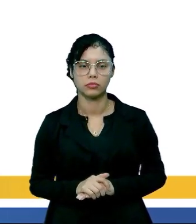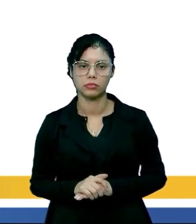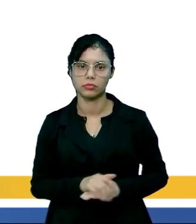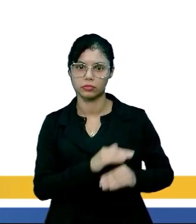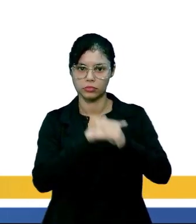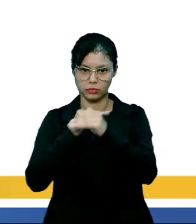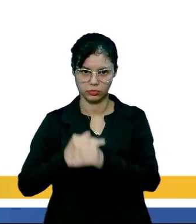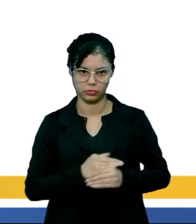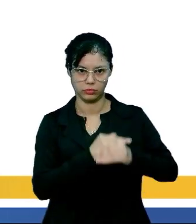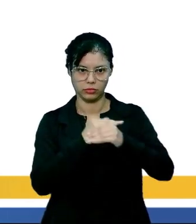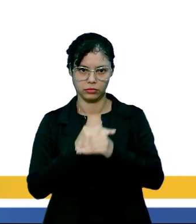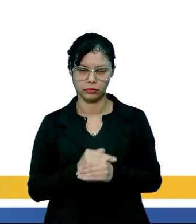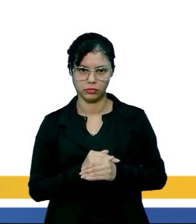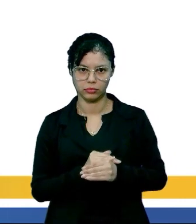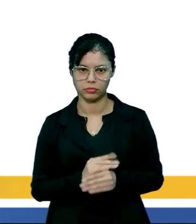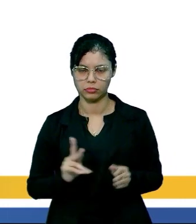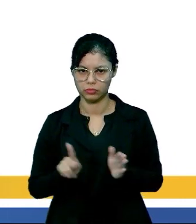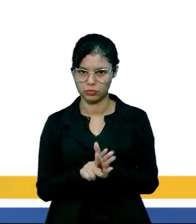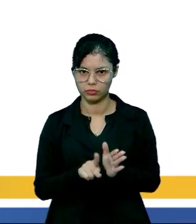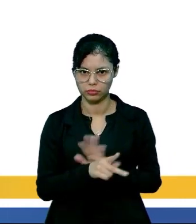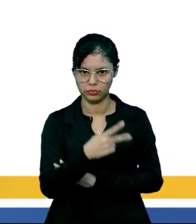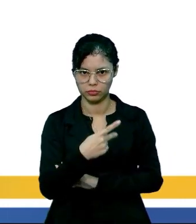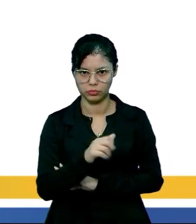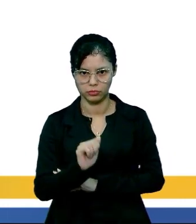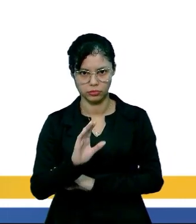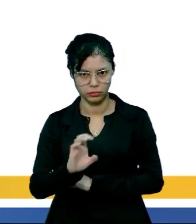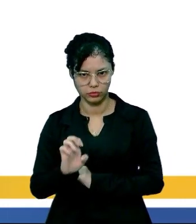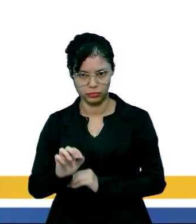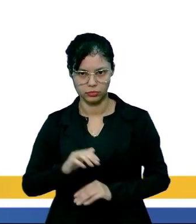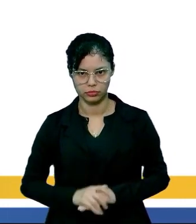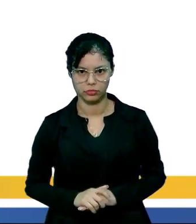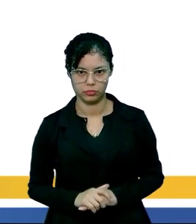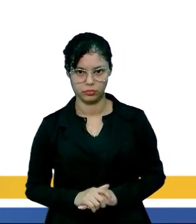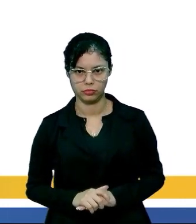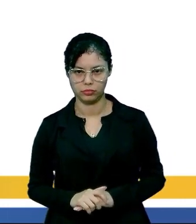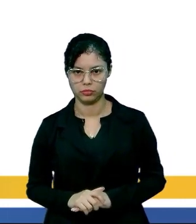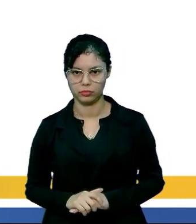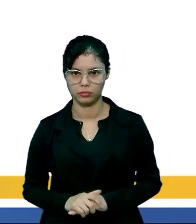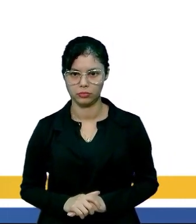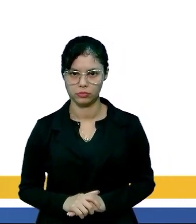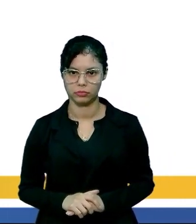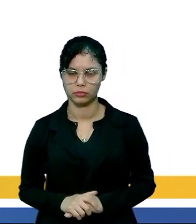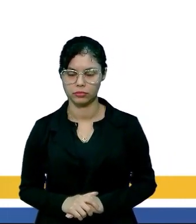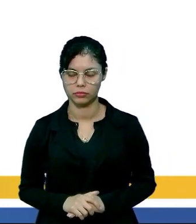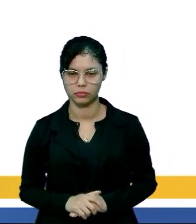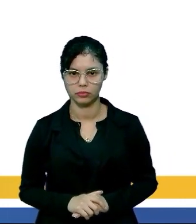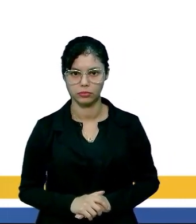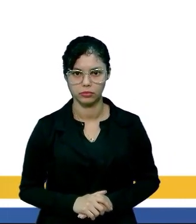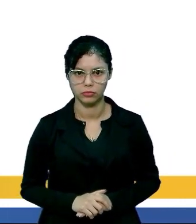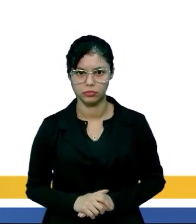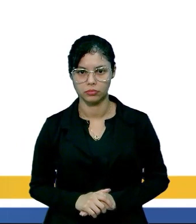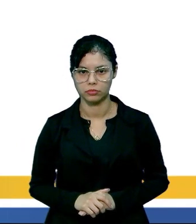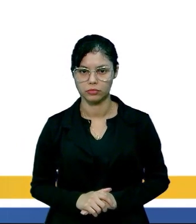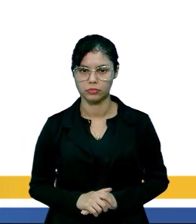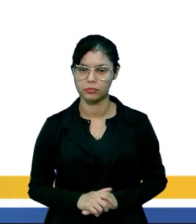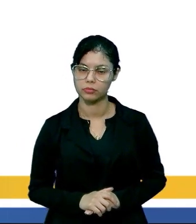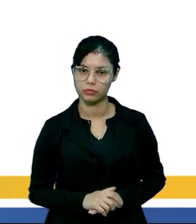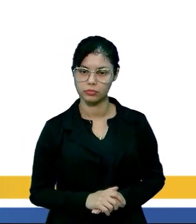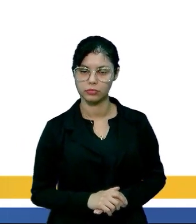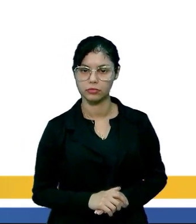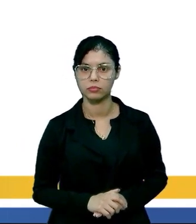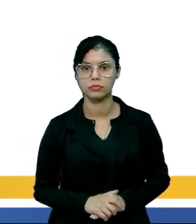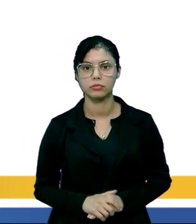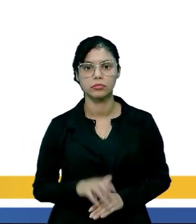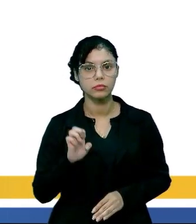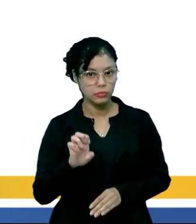o corrimão estão igualmente espaçados e os pontos P, tá? E